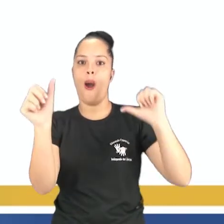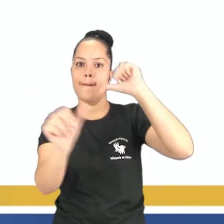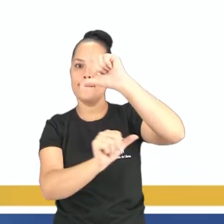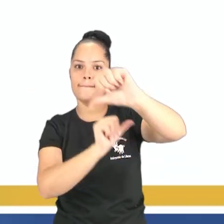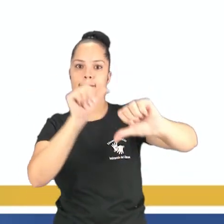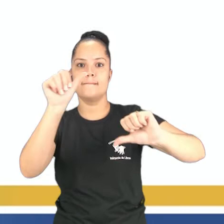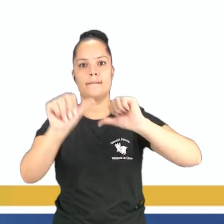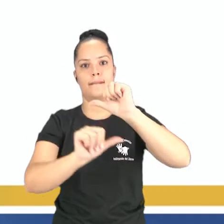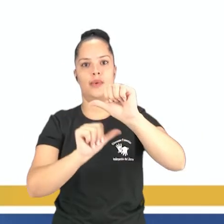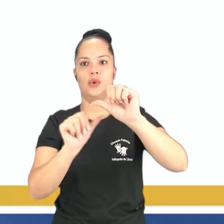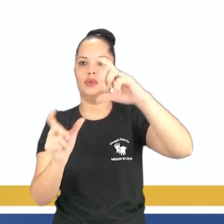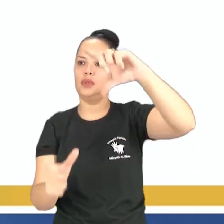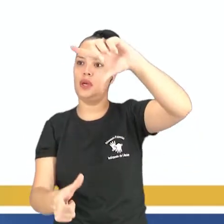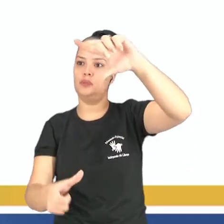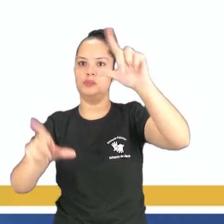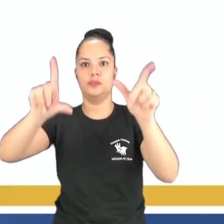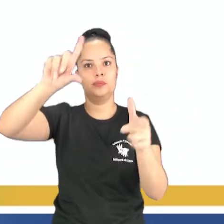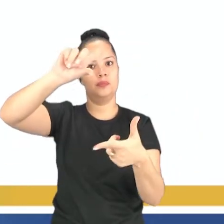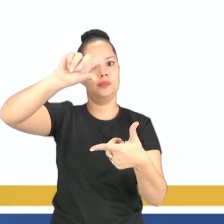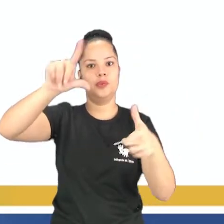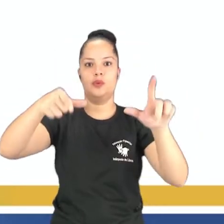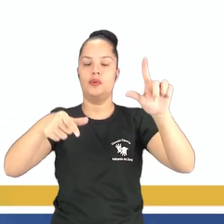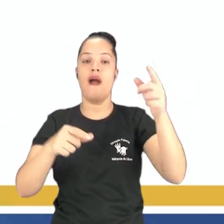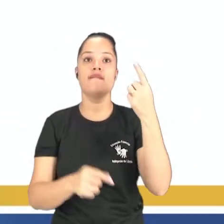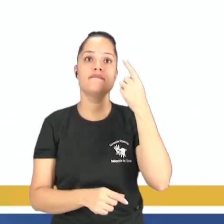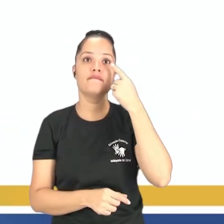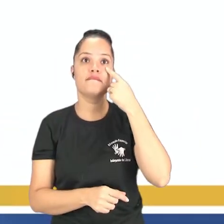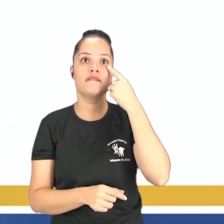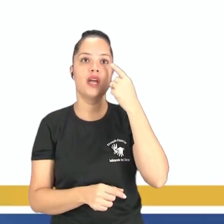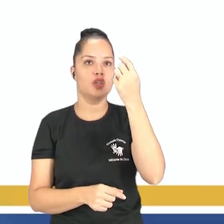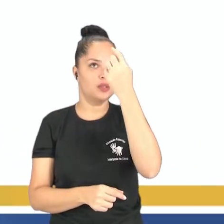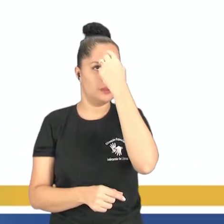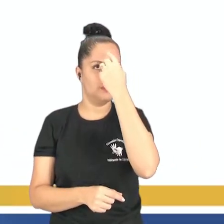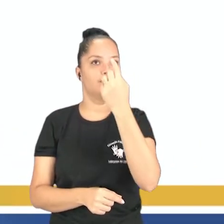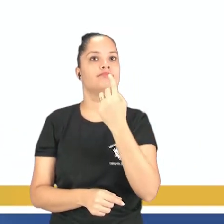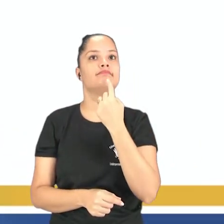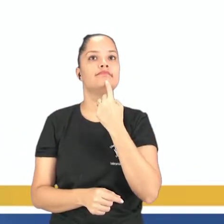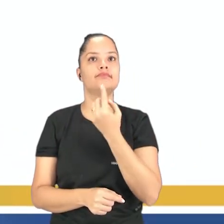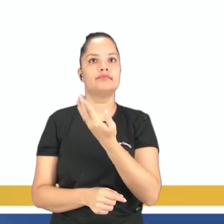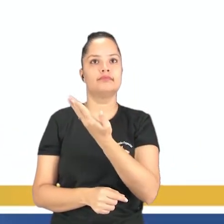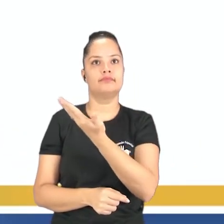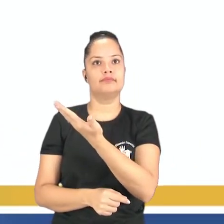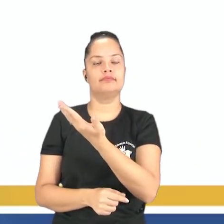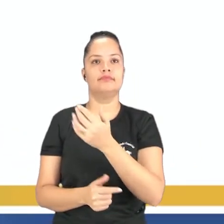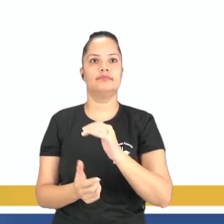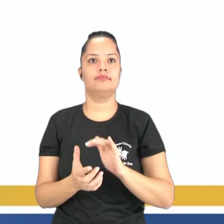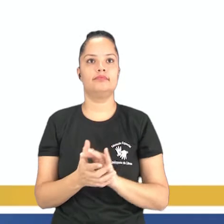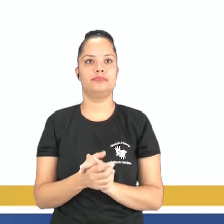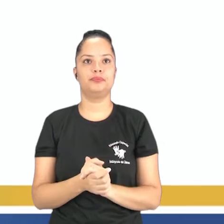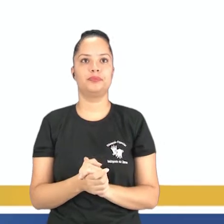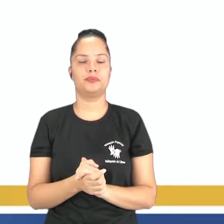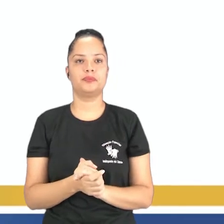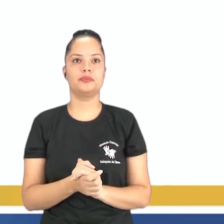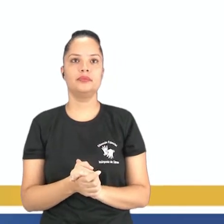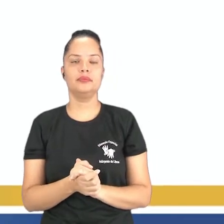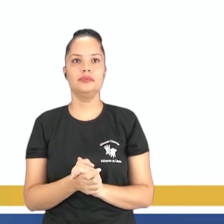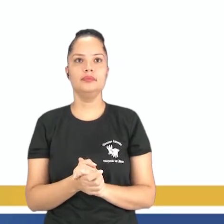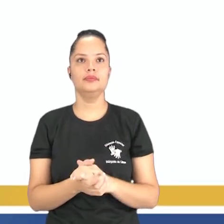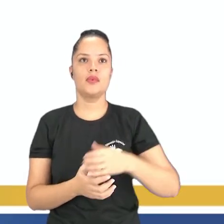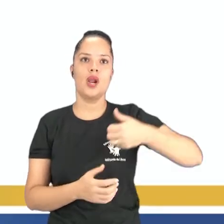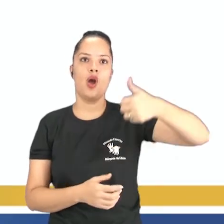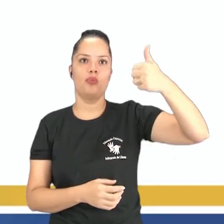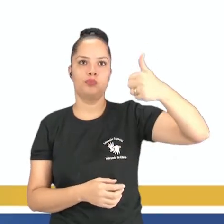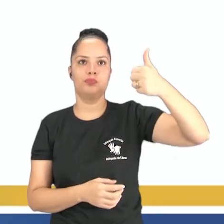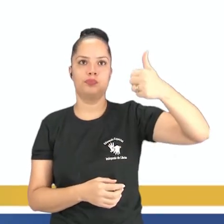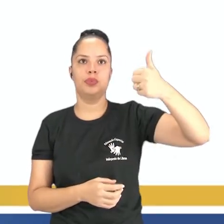Então, vamos observar aí a amplitude dessas figuras, né? Essa primeira